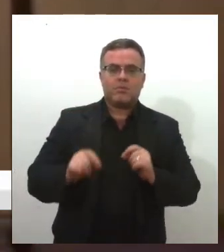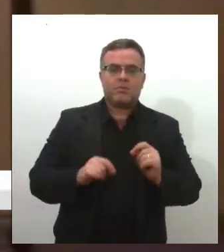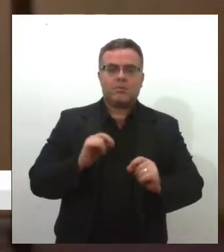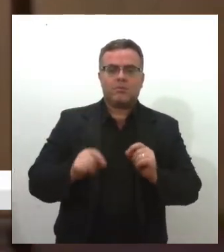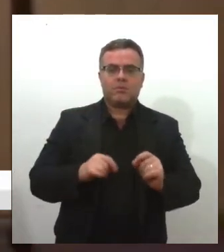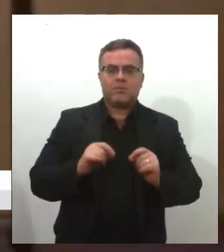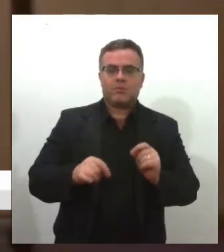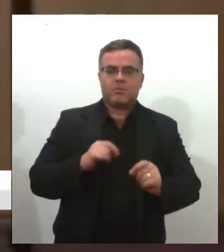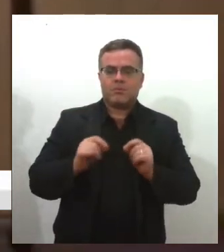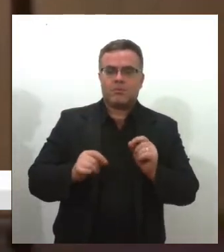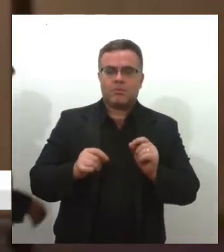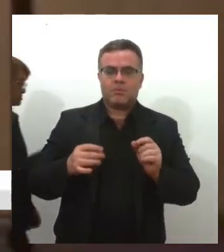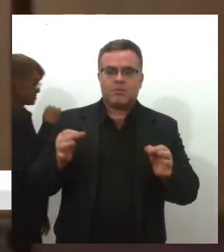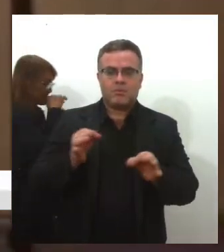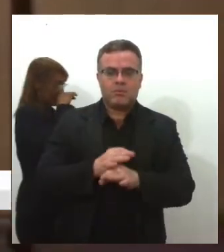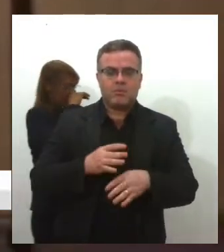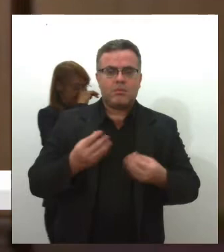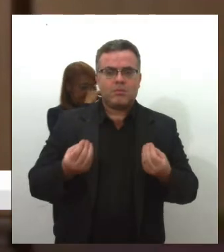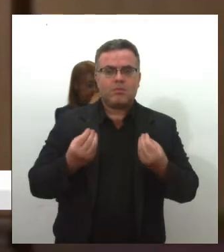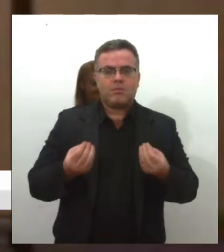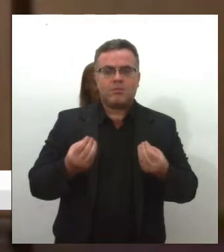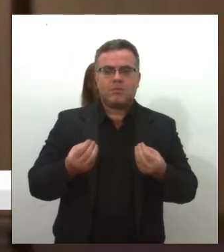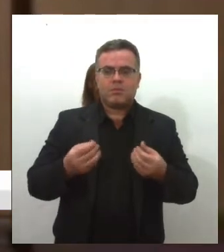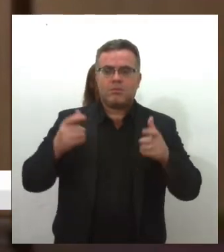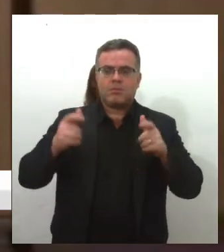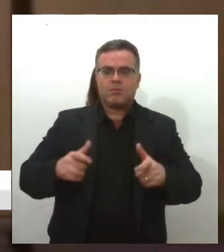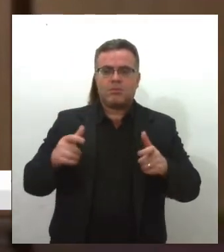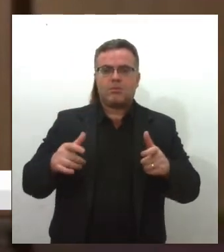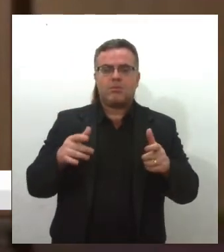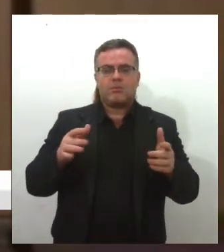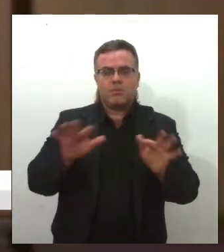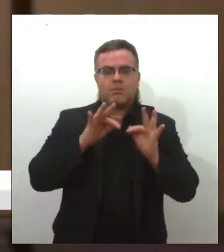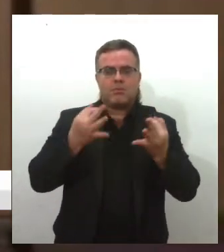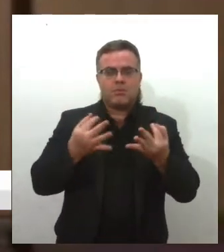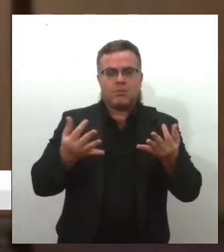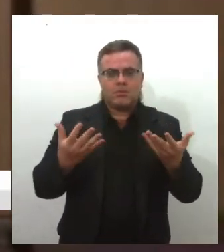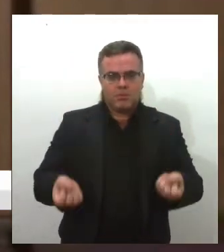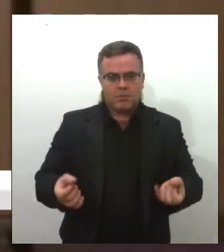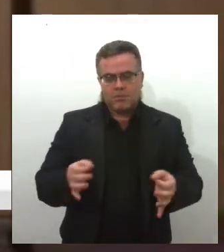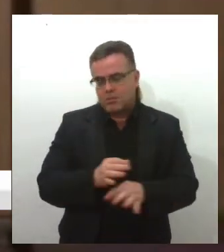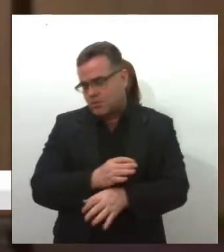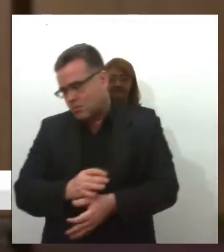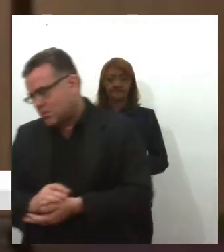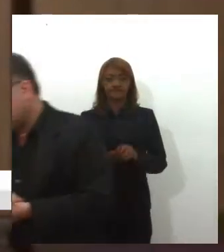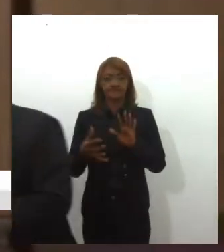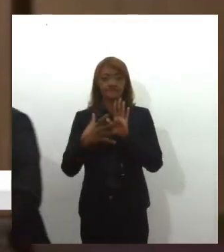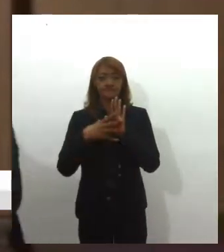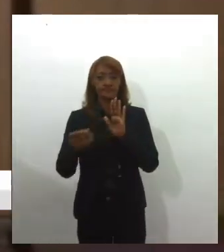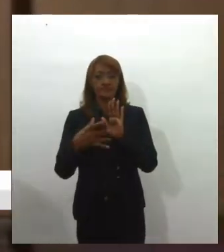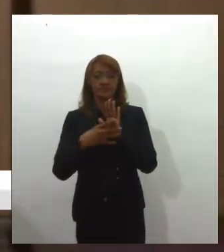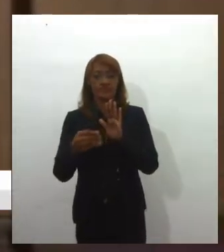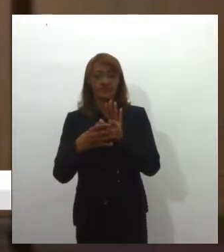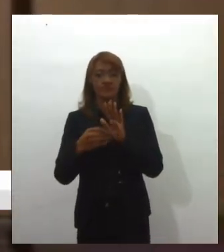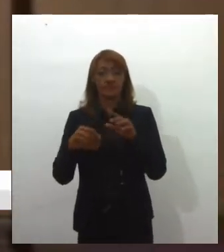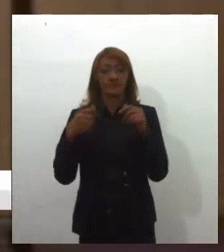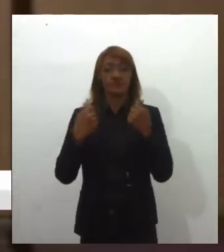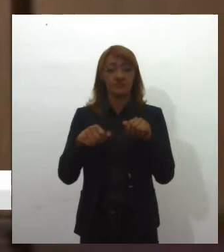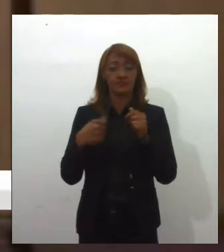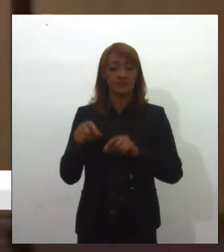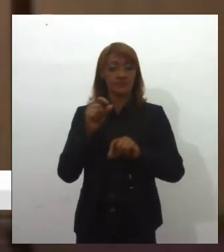onde a prática é legal, as famílias que adotam o modelo, elas precisam cumprir